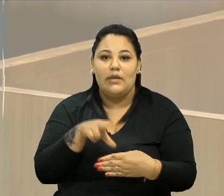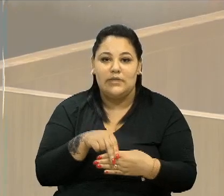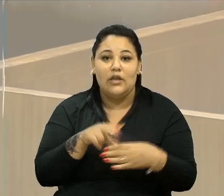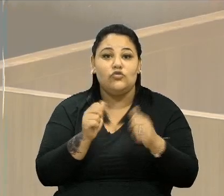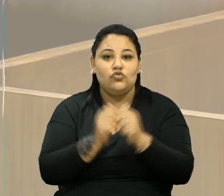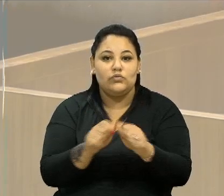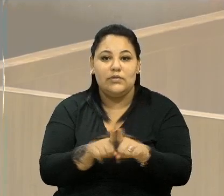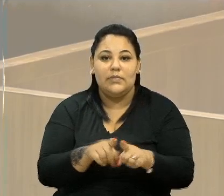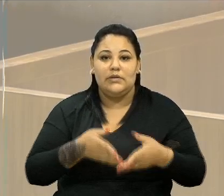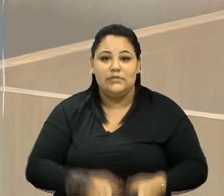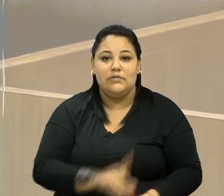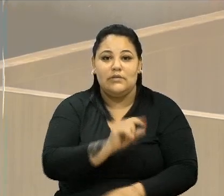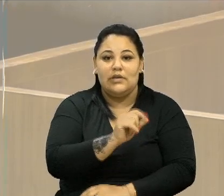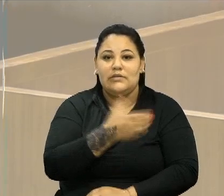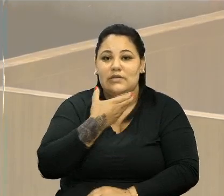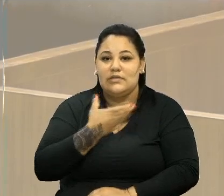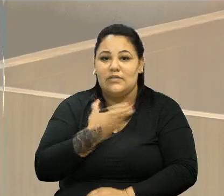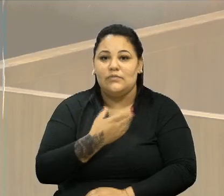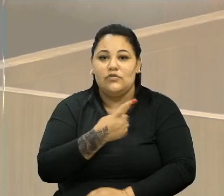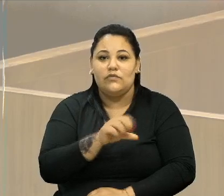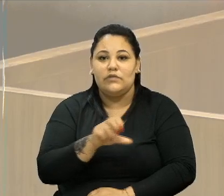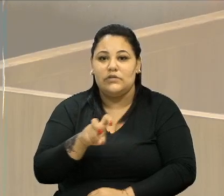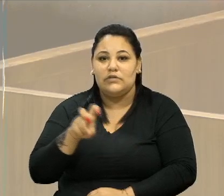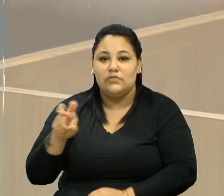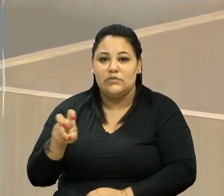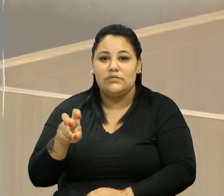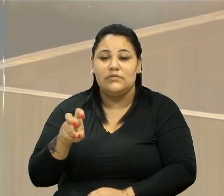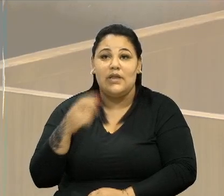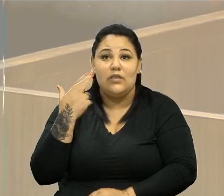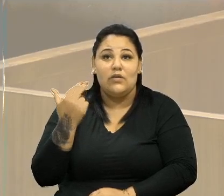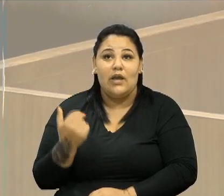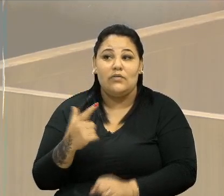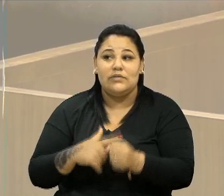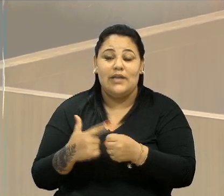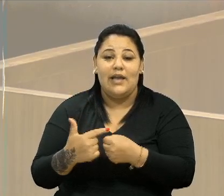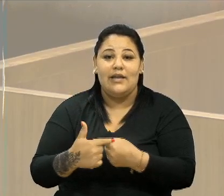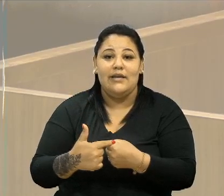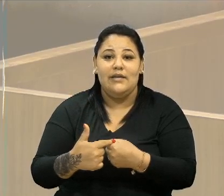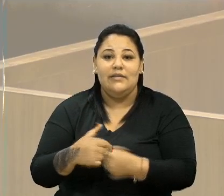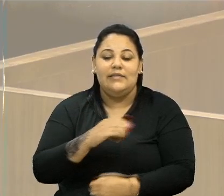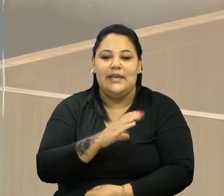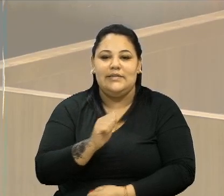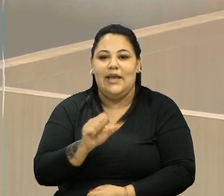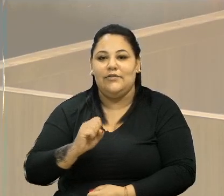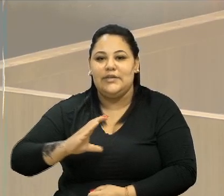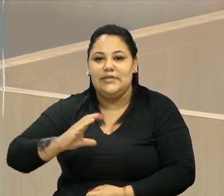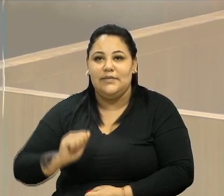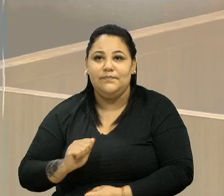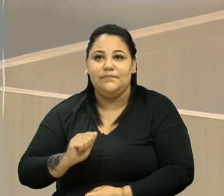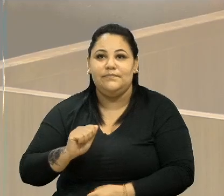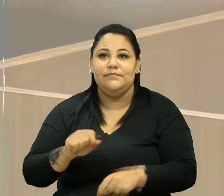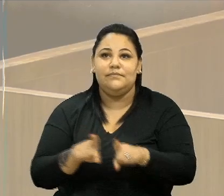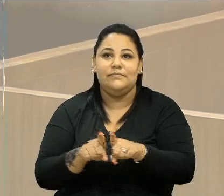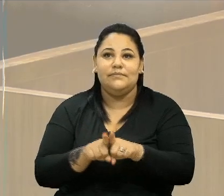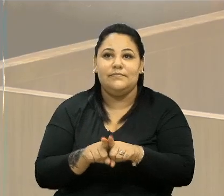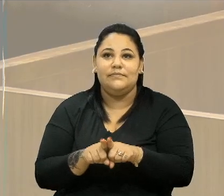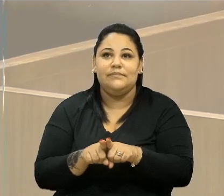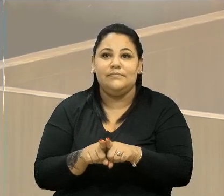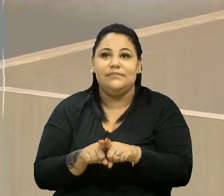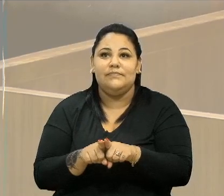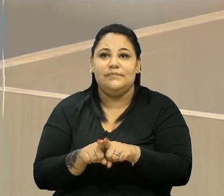de 1955, natural da cidade de Casca, aqui no Rio Grande do Sul, filho de Hilário Savariz e Ângela